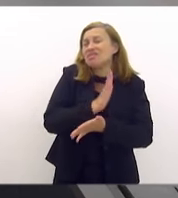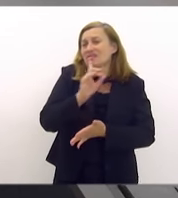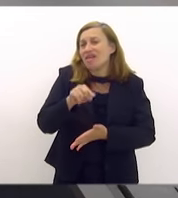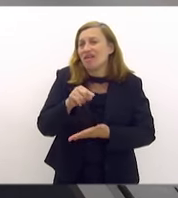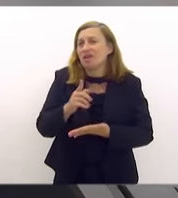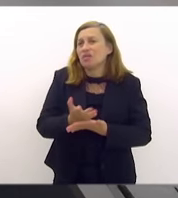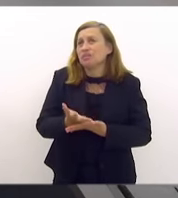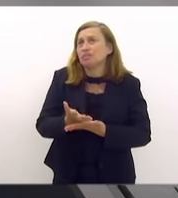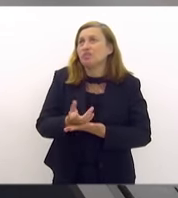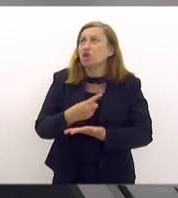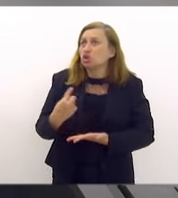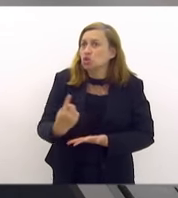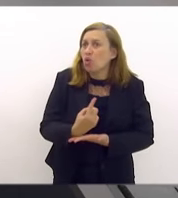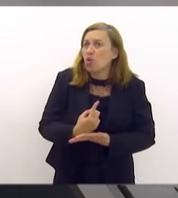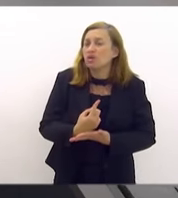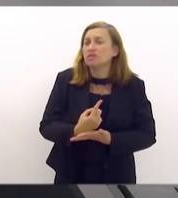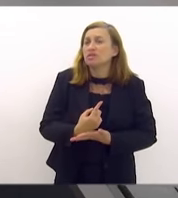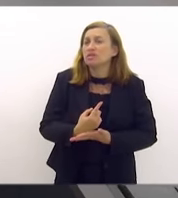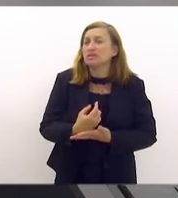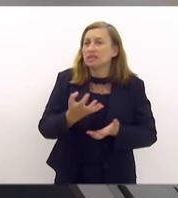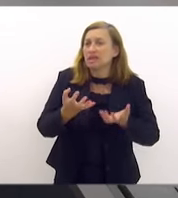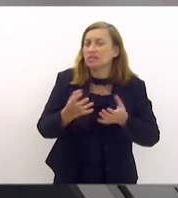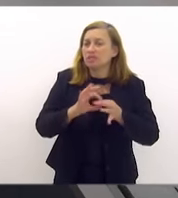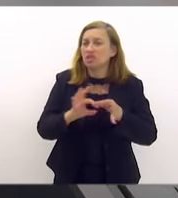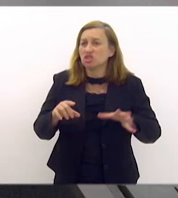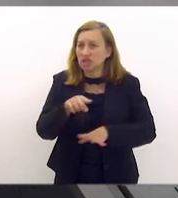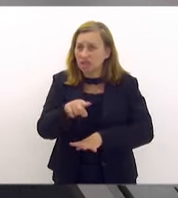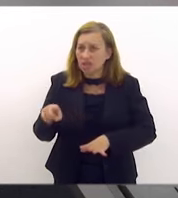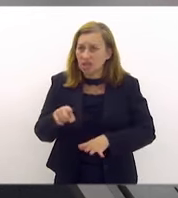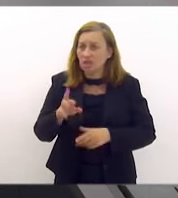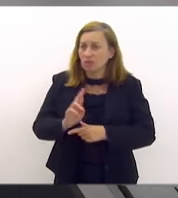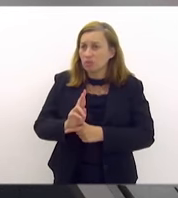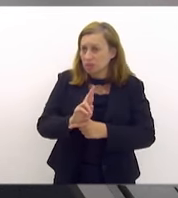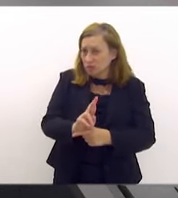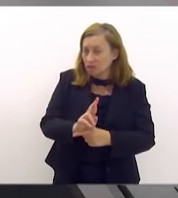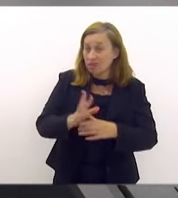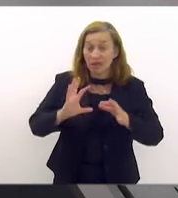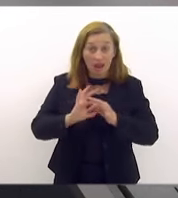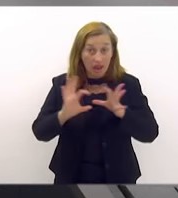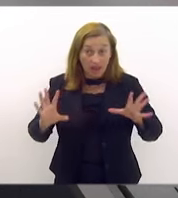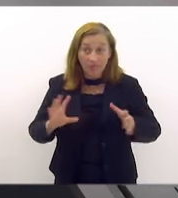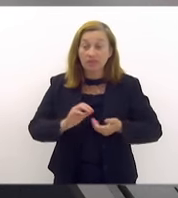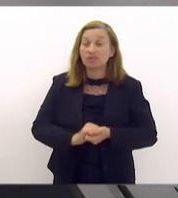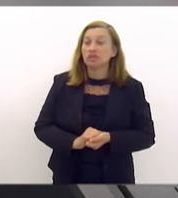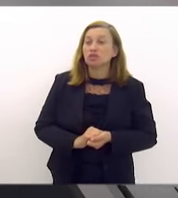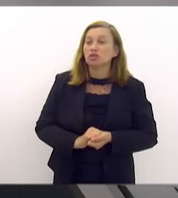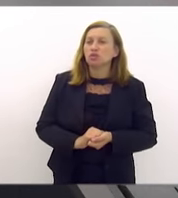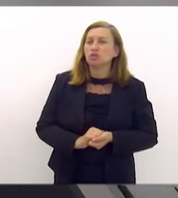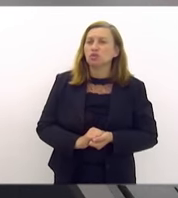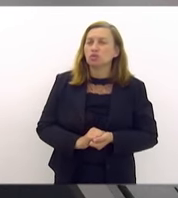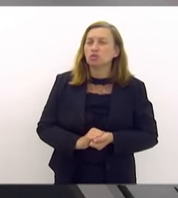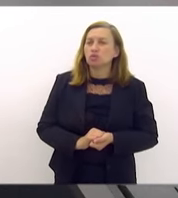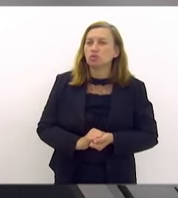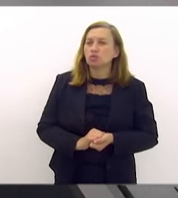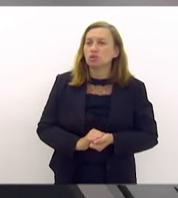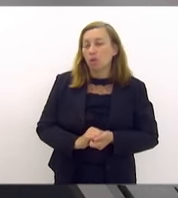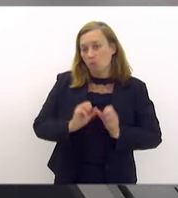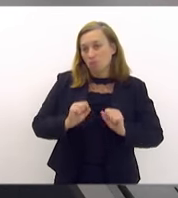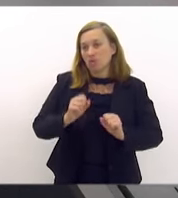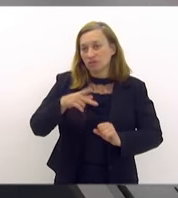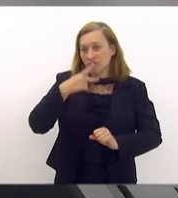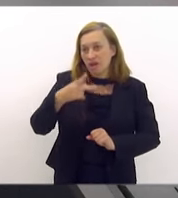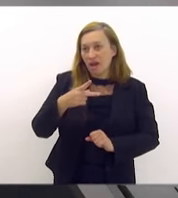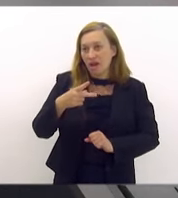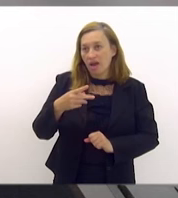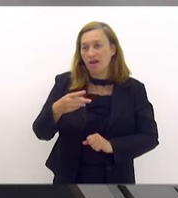assim nós E aí querendo deixar aqui os promotores completamente à vontade somos E aí eu posso falar pela